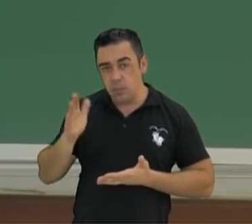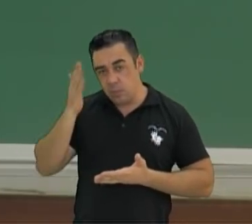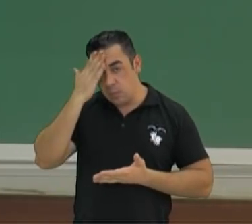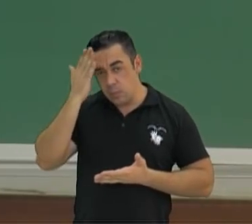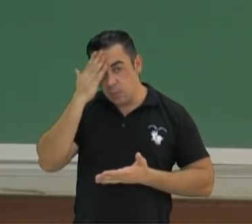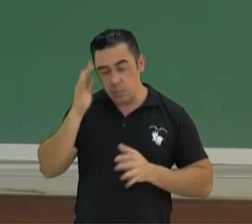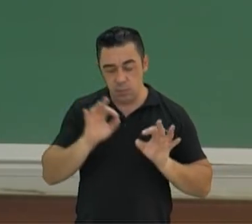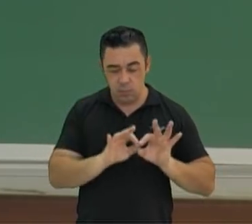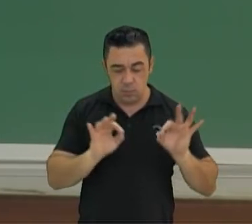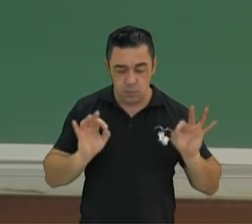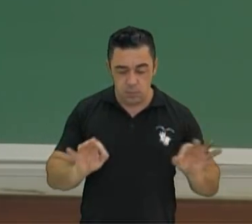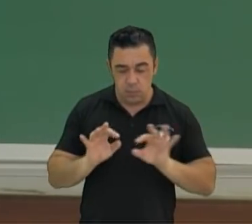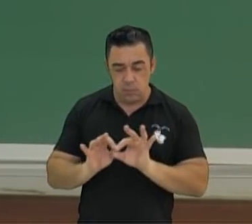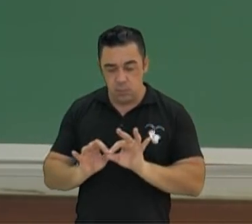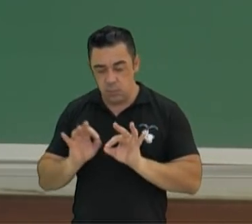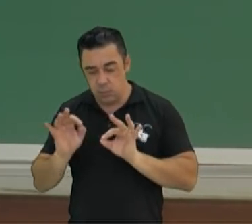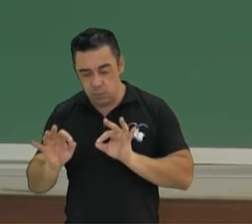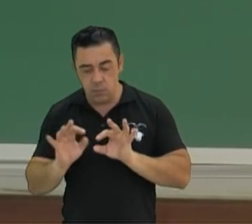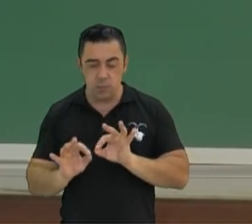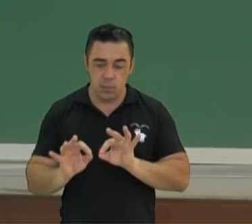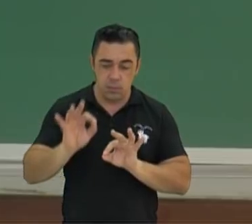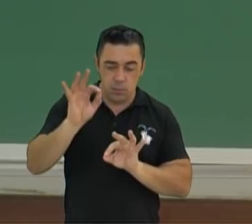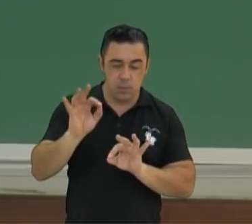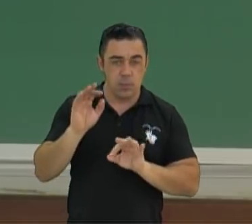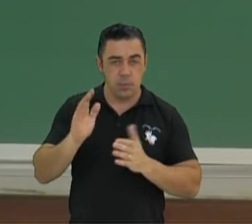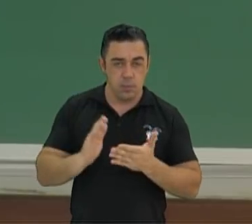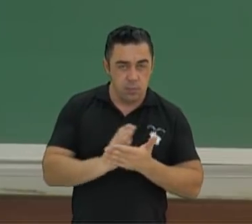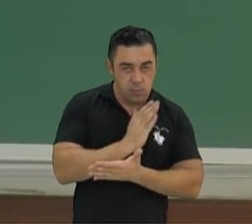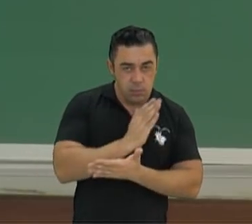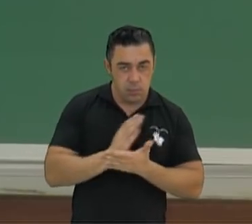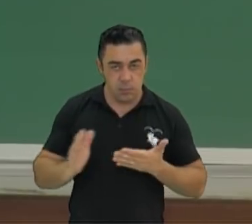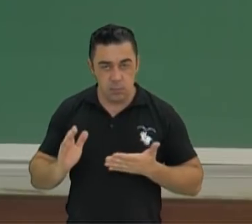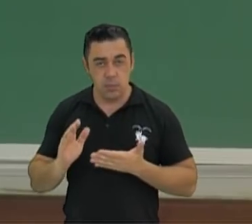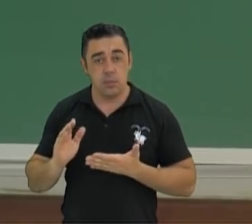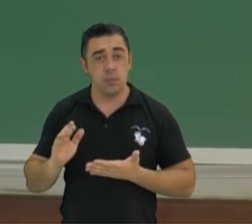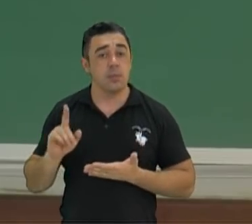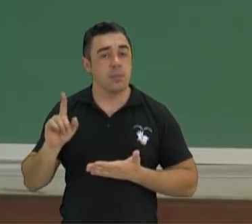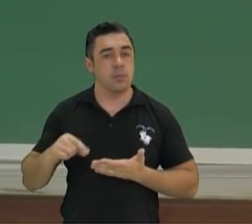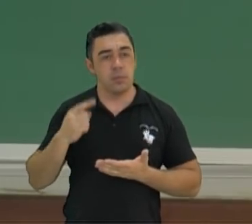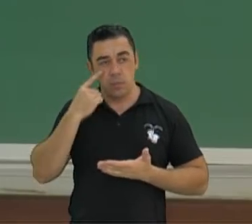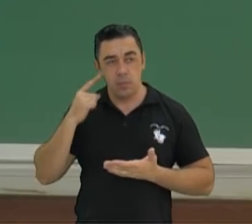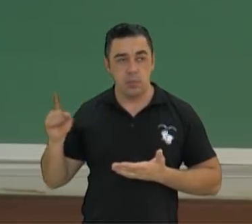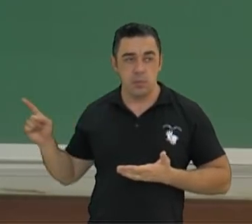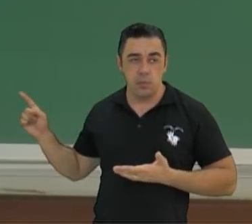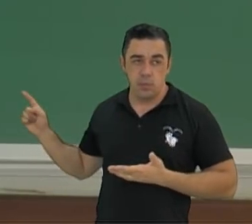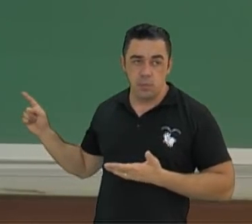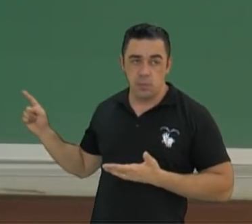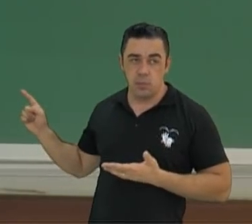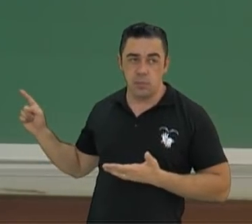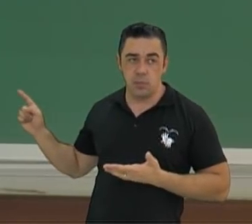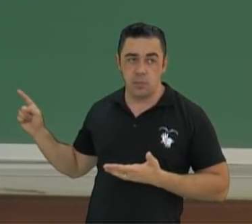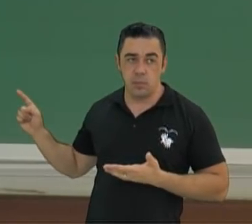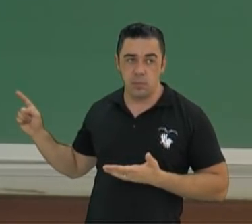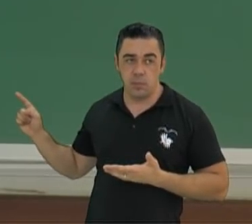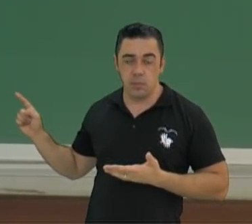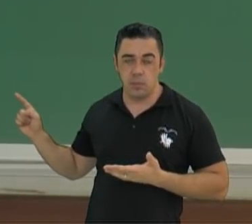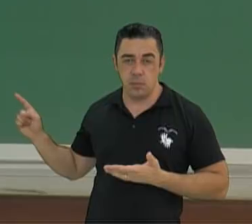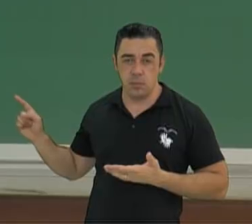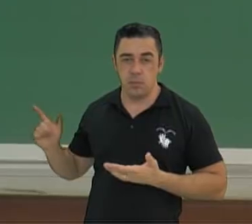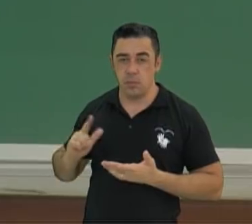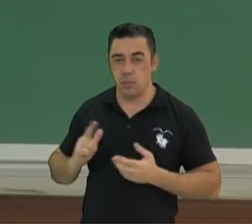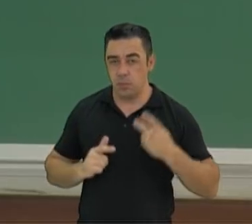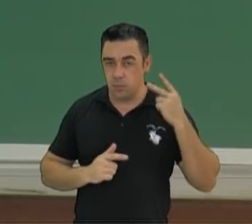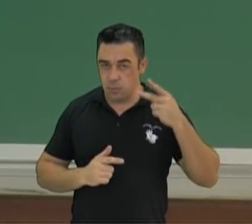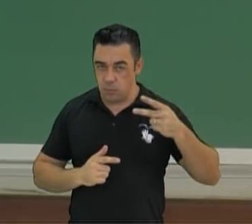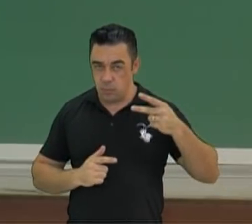que calcular o valor das figuras separadas. Então, o que a gente faz? Olhem aqui, ó. Nós vamos ter